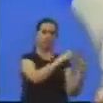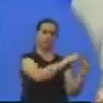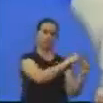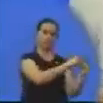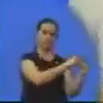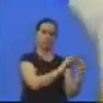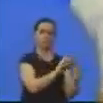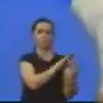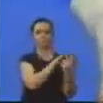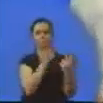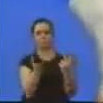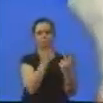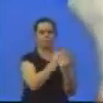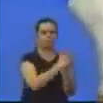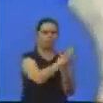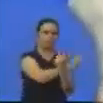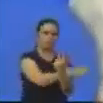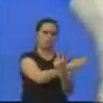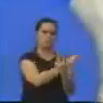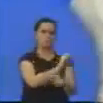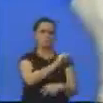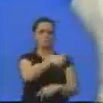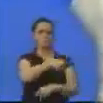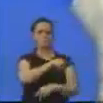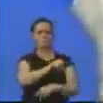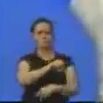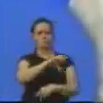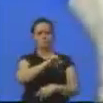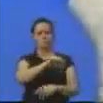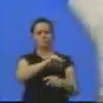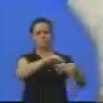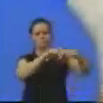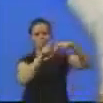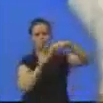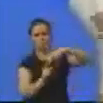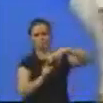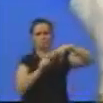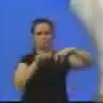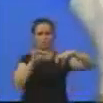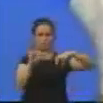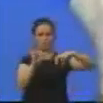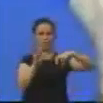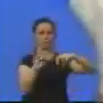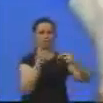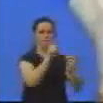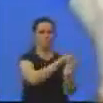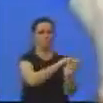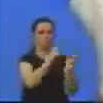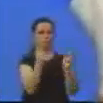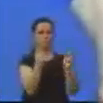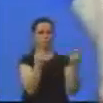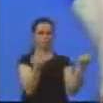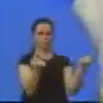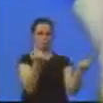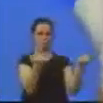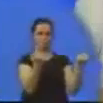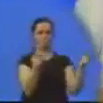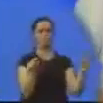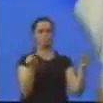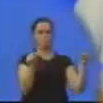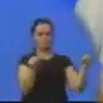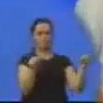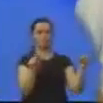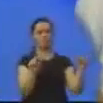para o outro. Concavidade da função f vai ser o quê? Os dois têm sinal positivo? As duas concavidades